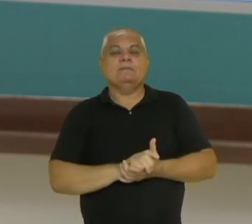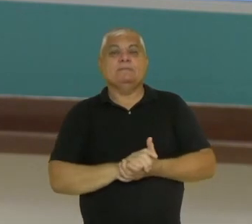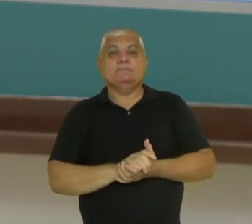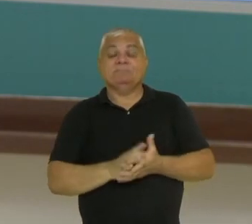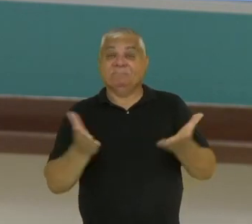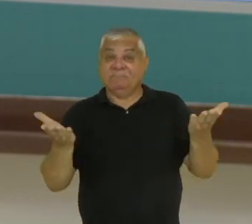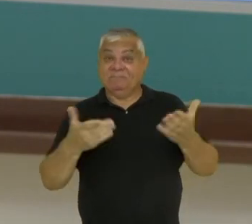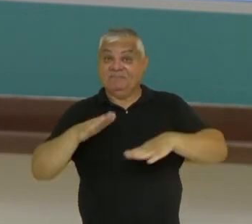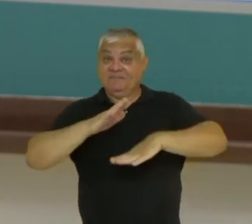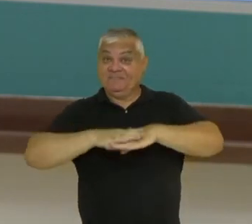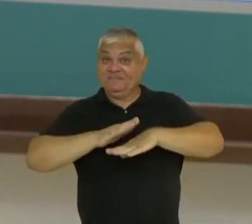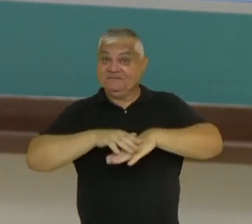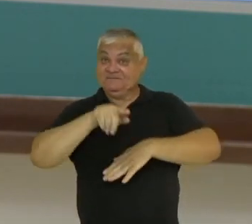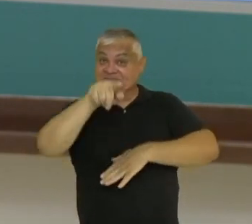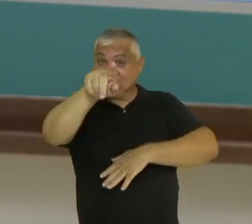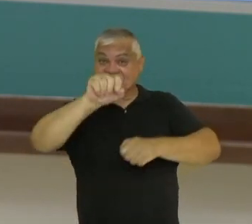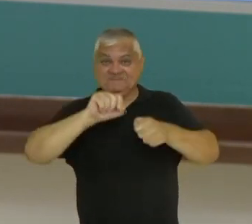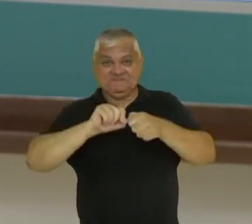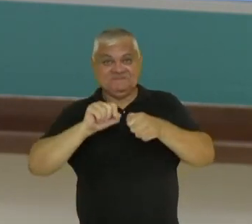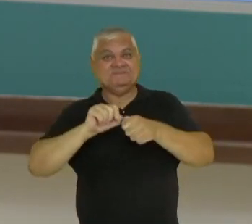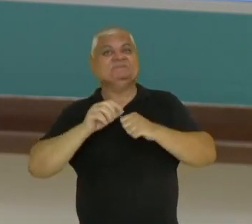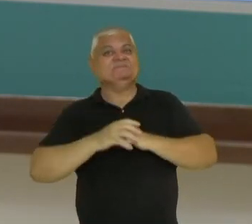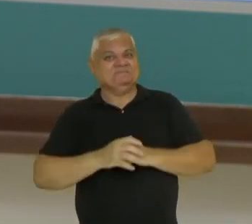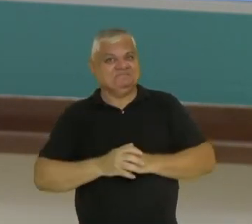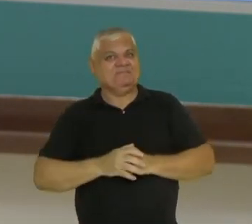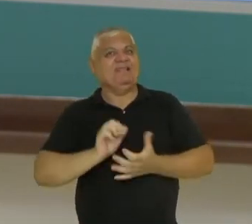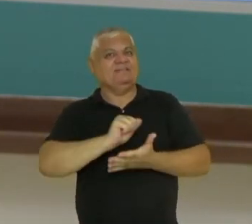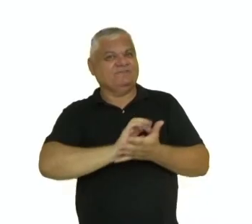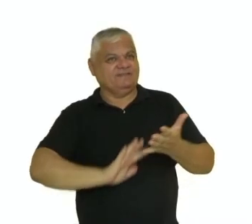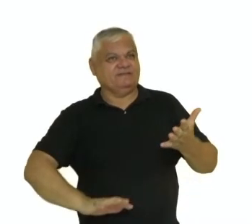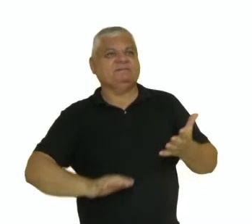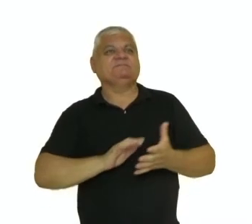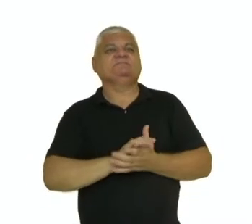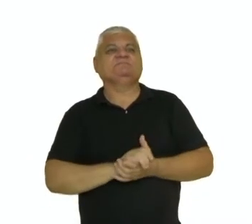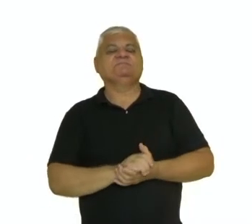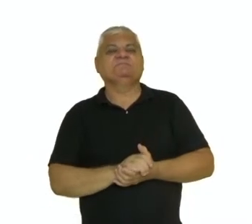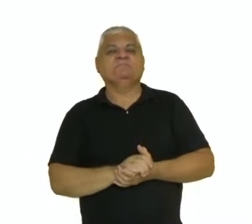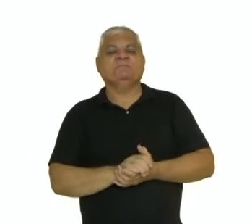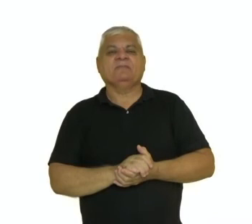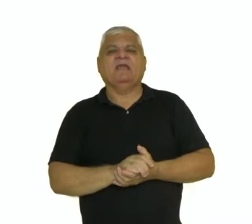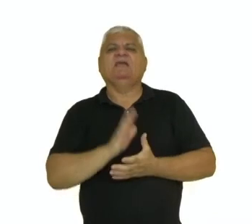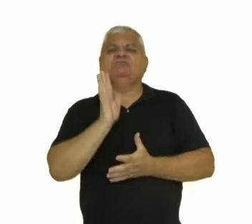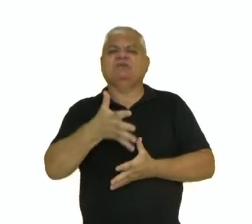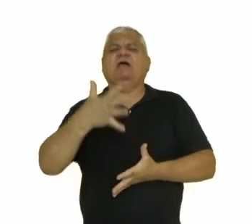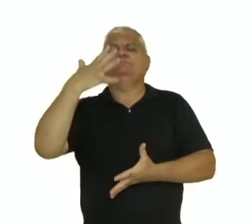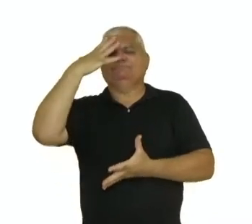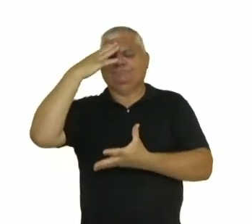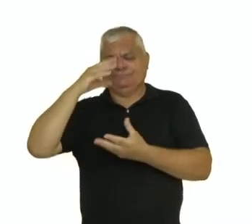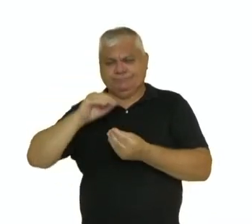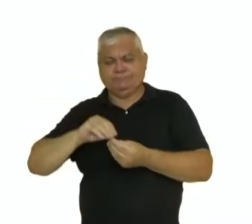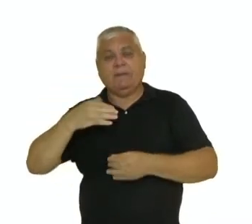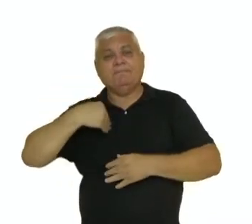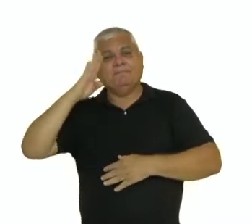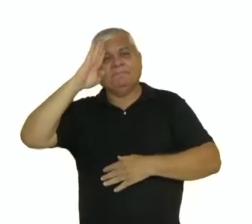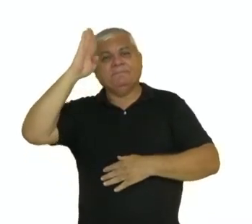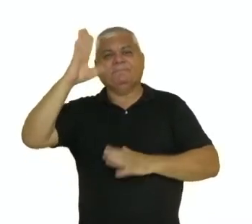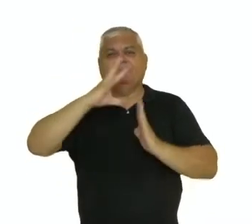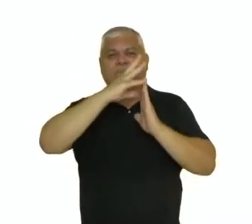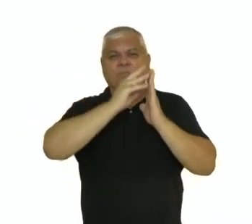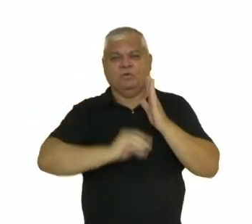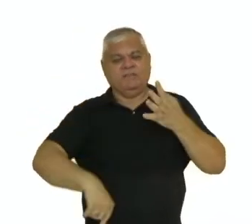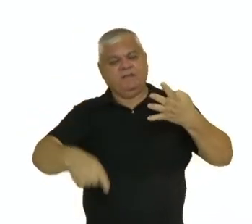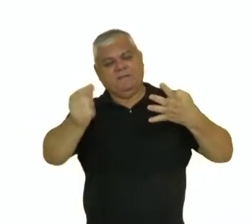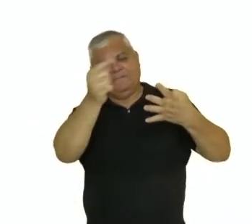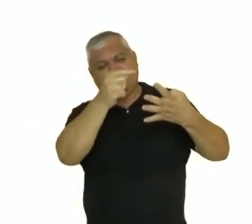Agora a gente tem uma atividade mão na massa aí que fica como tarefa para vocês. Agora que você compreendeu sobre os principais modelos para a compreensão